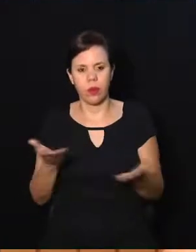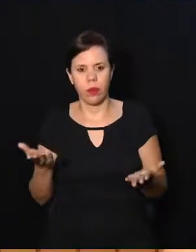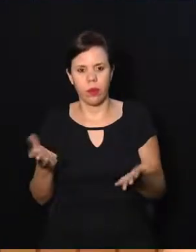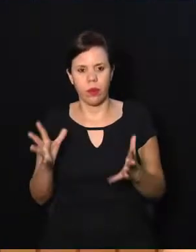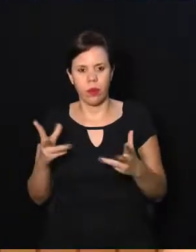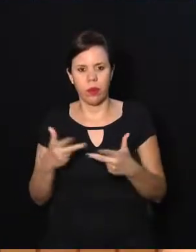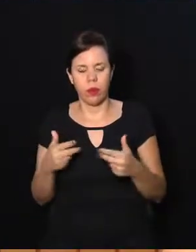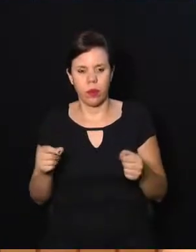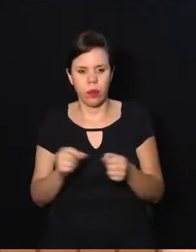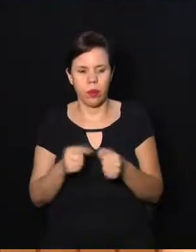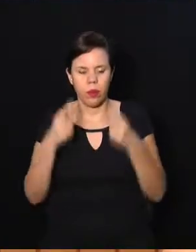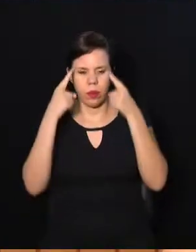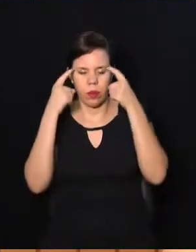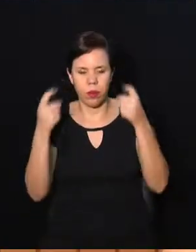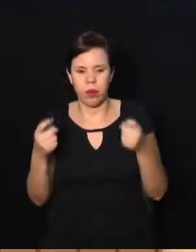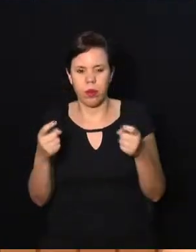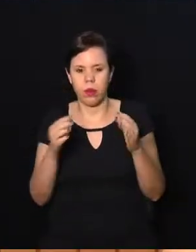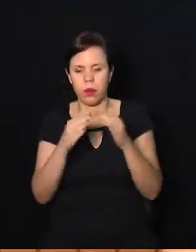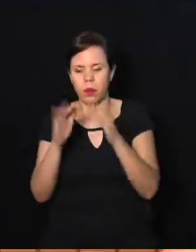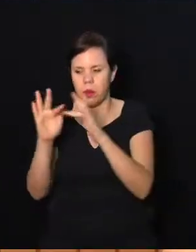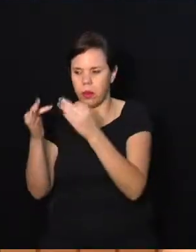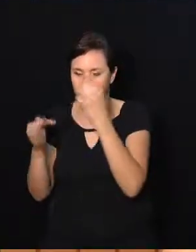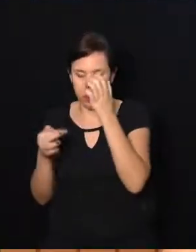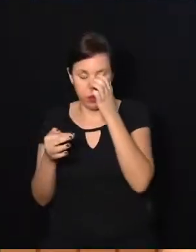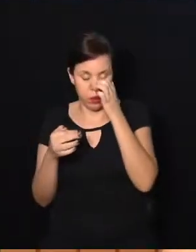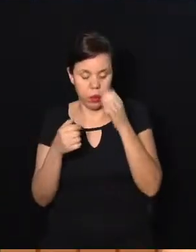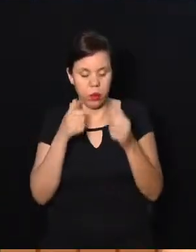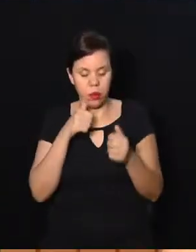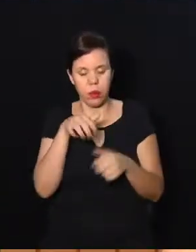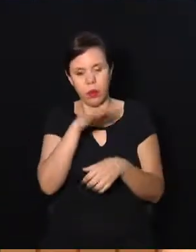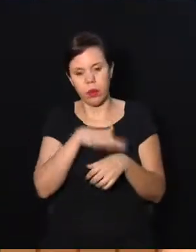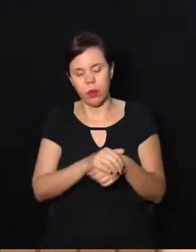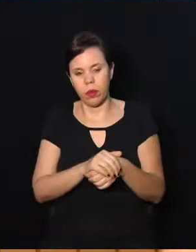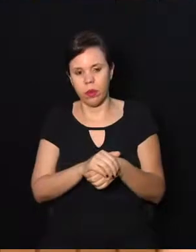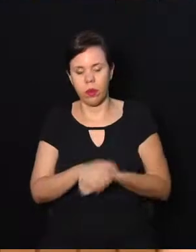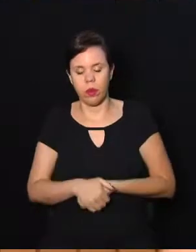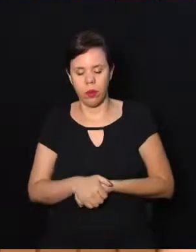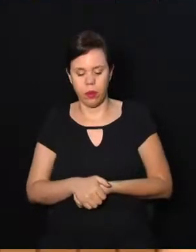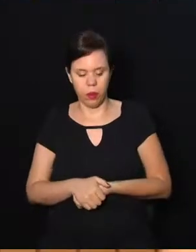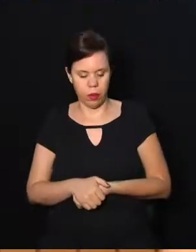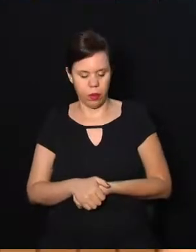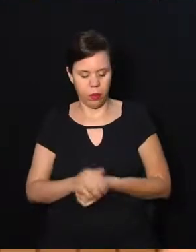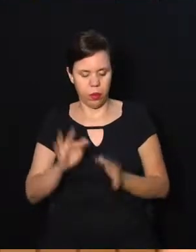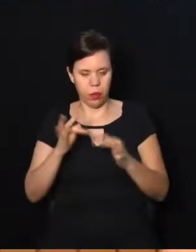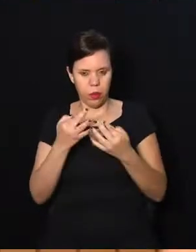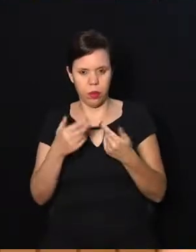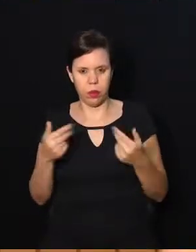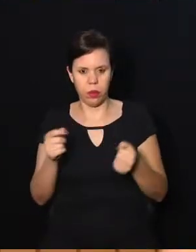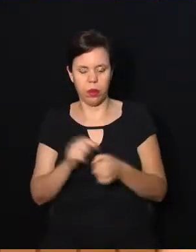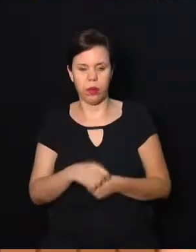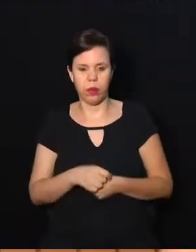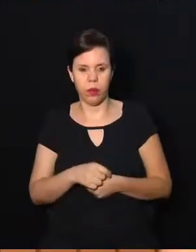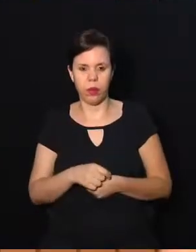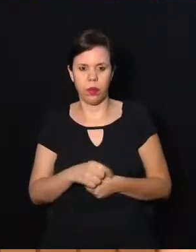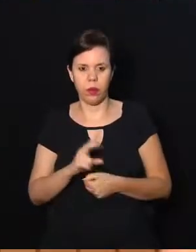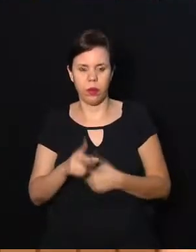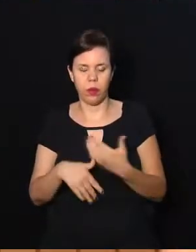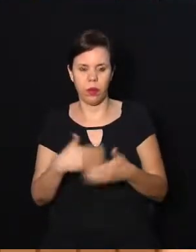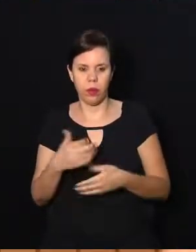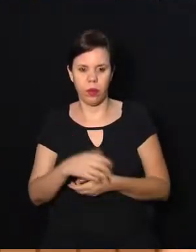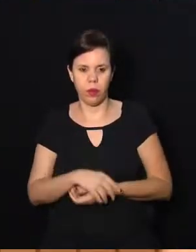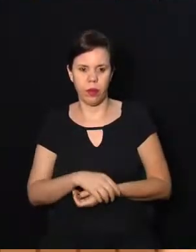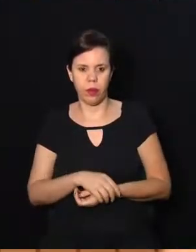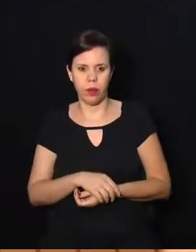as situações, a violência doméstica, a violência com a mulher, não é? Na família, e assim,